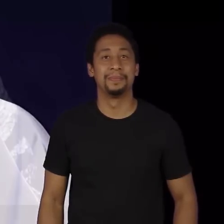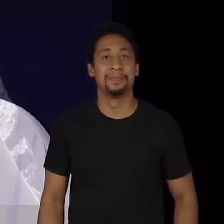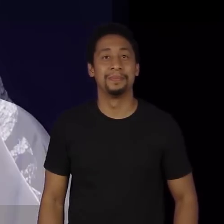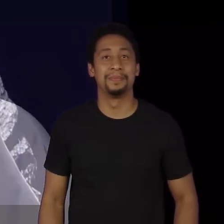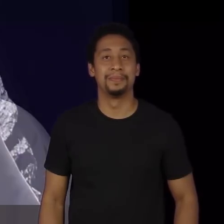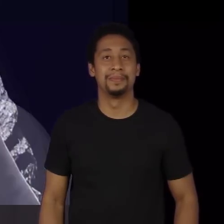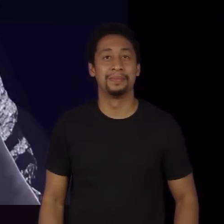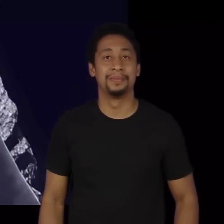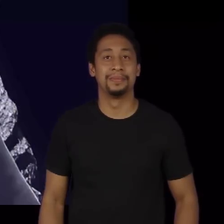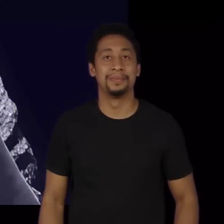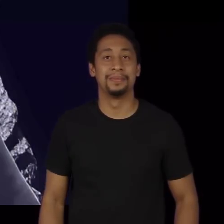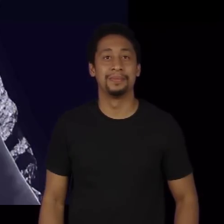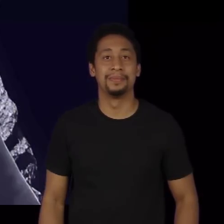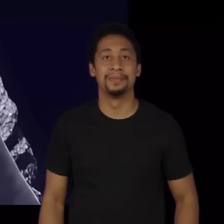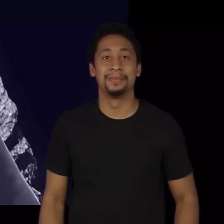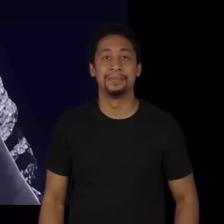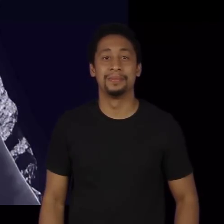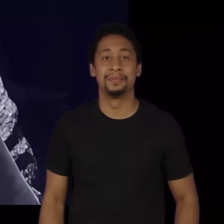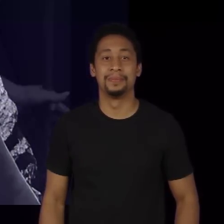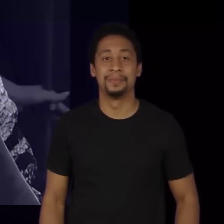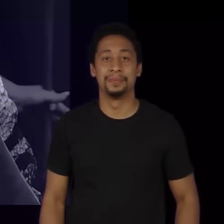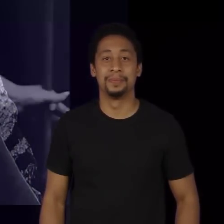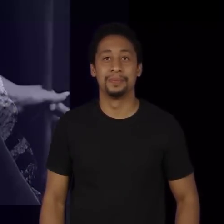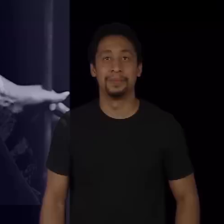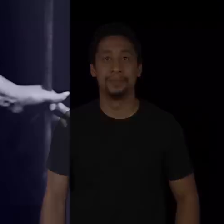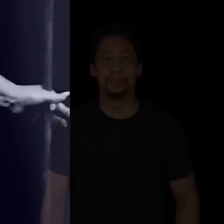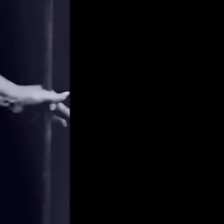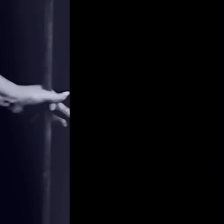assombrada eu quero ser a assombração. E na